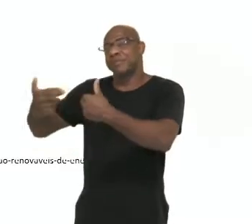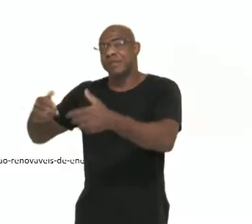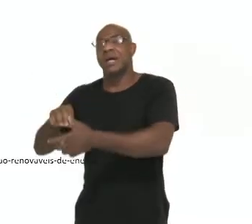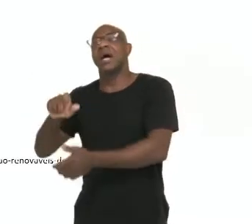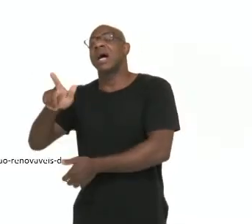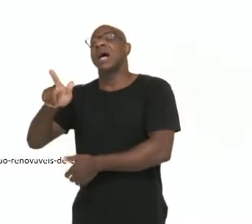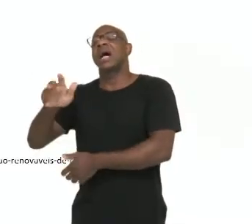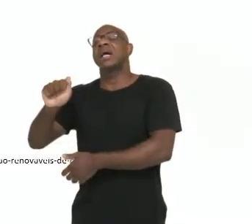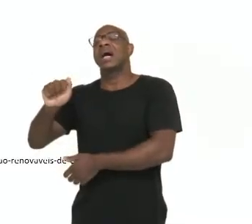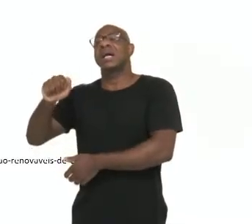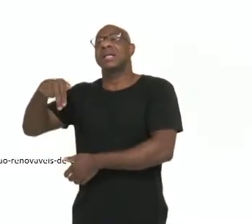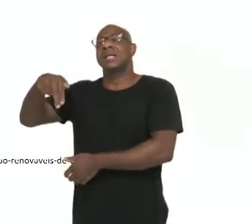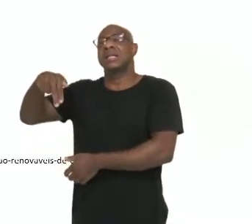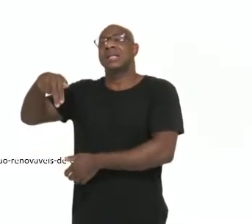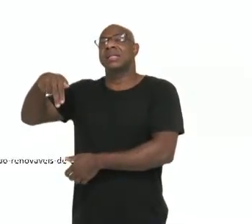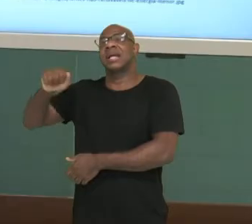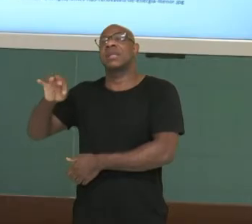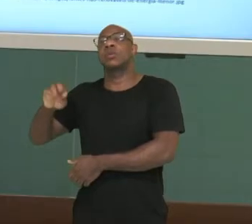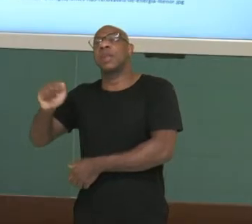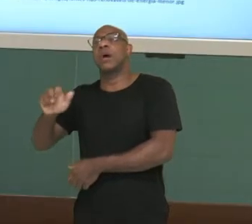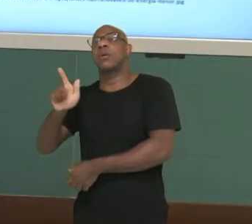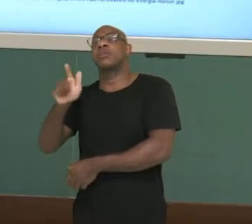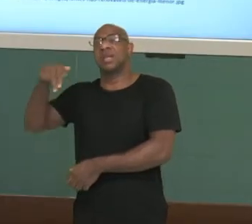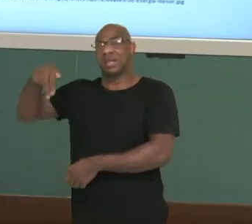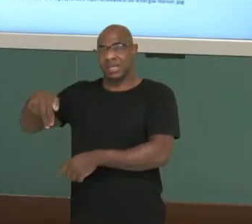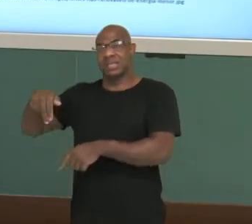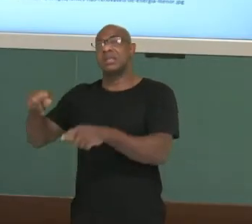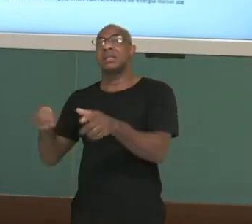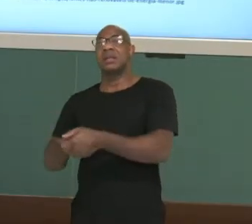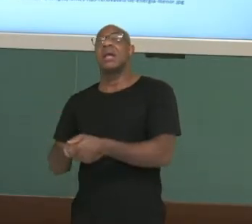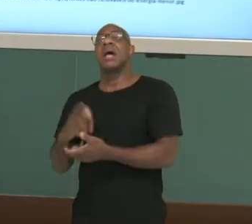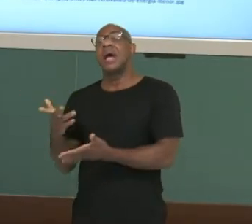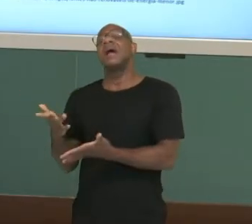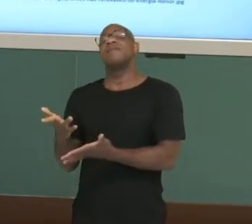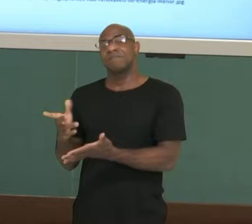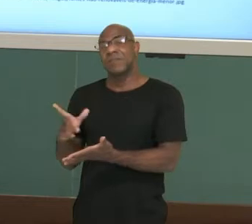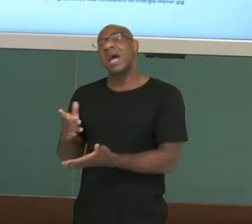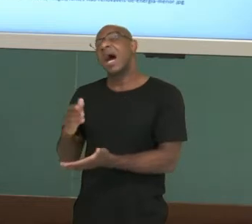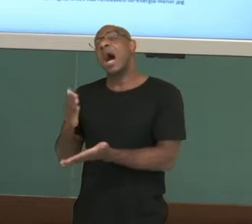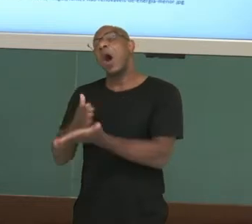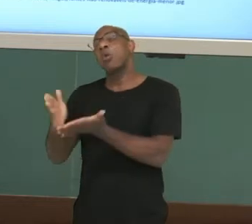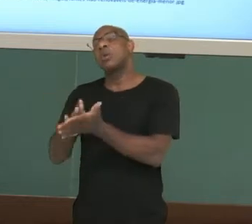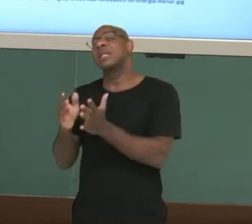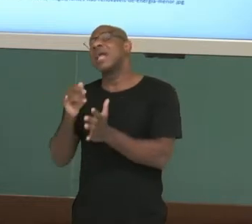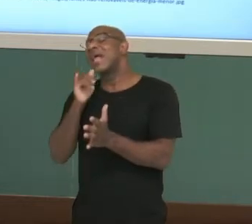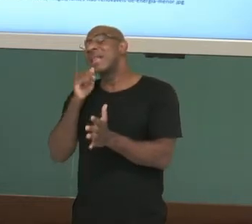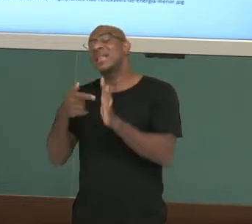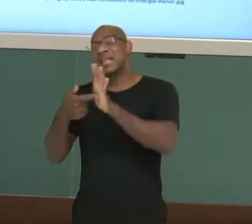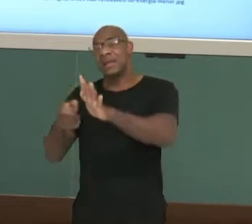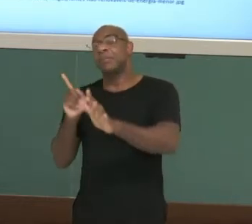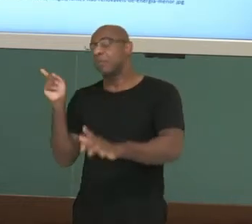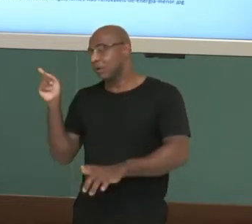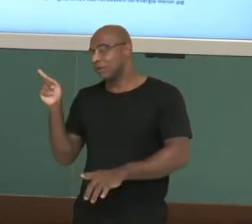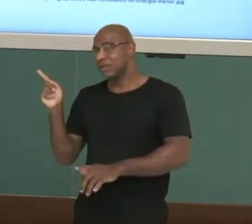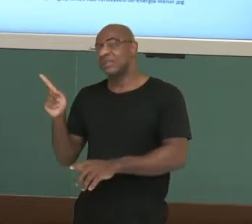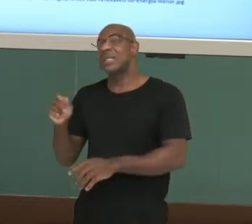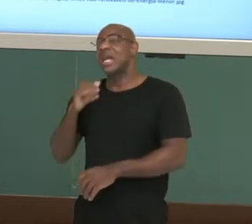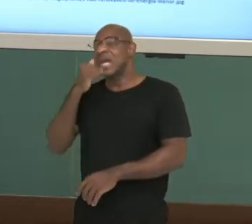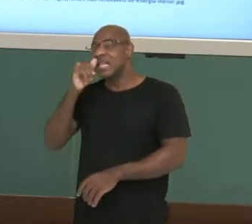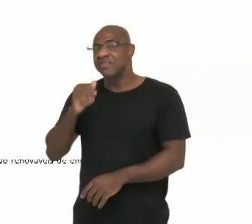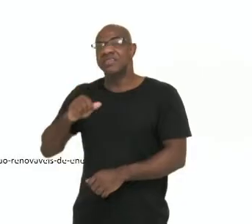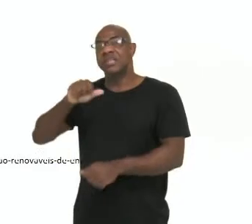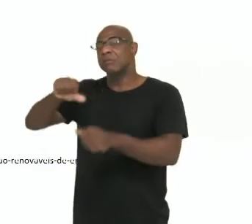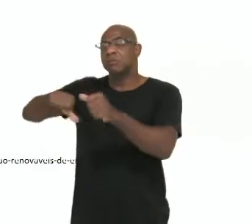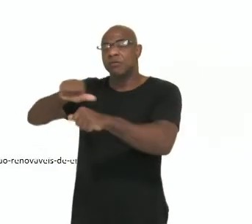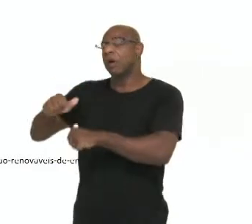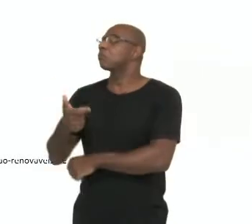energia nuclear, que são alguns exemplos das fontes de energia não renováveis. A imagem que você vê do lado direito